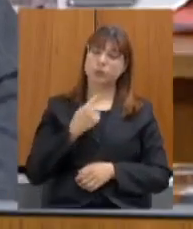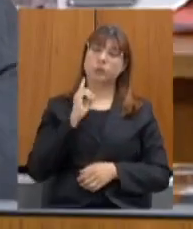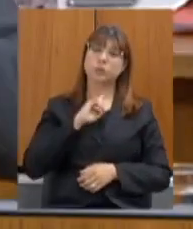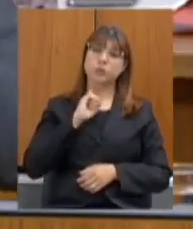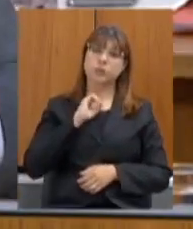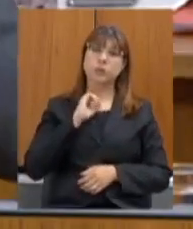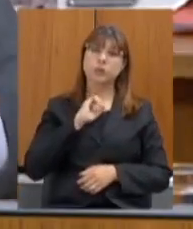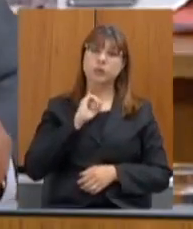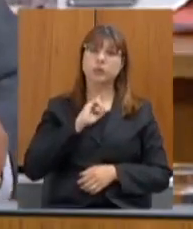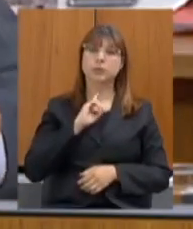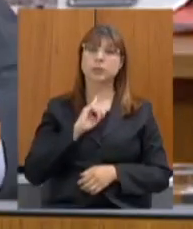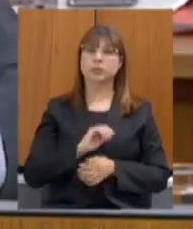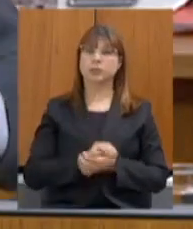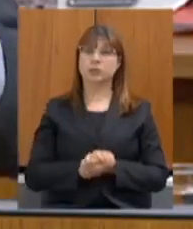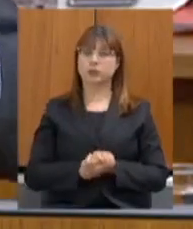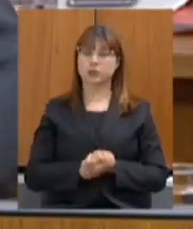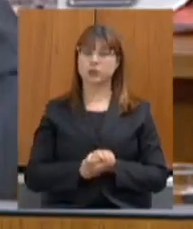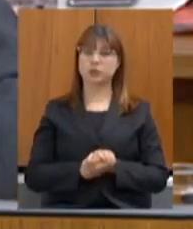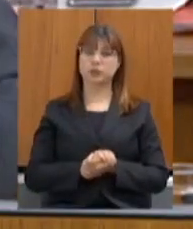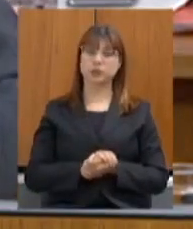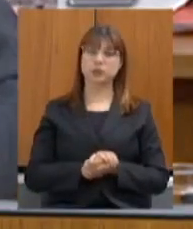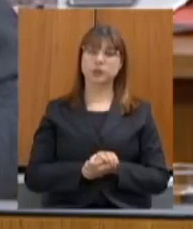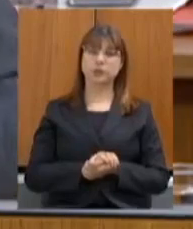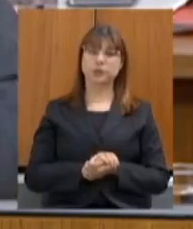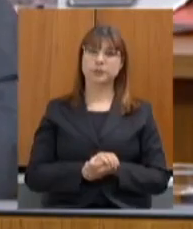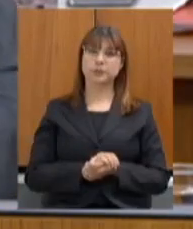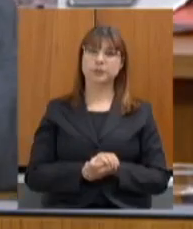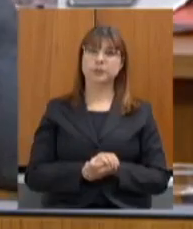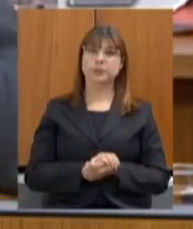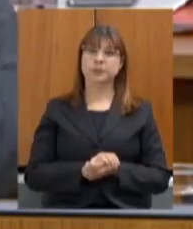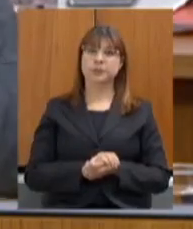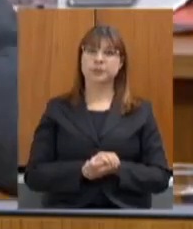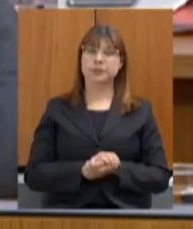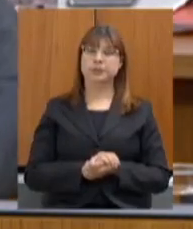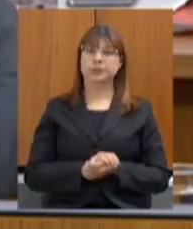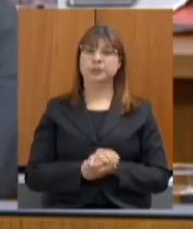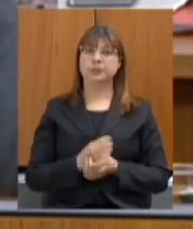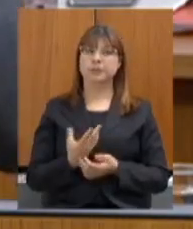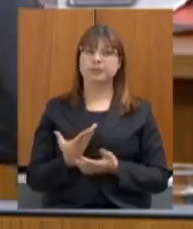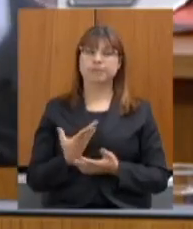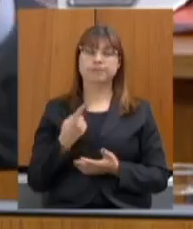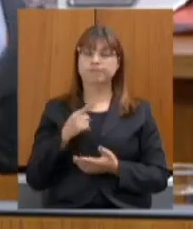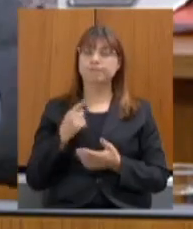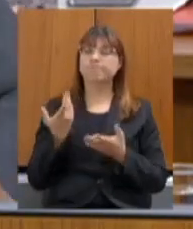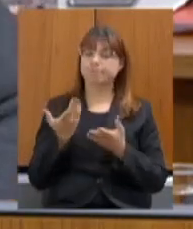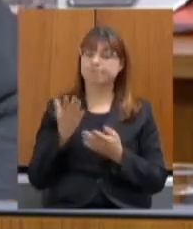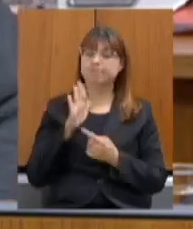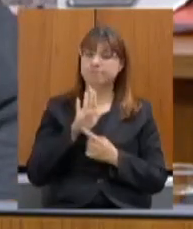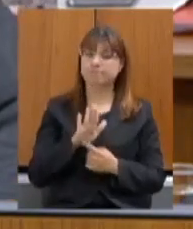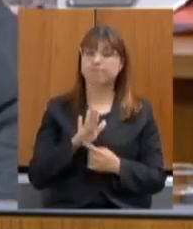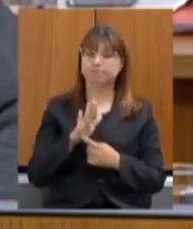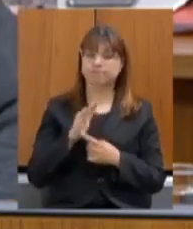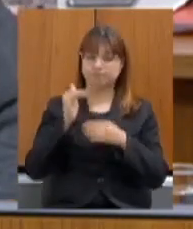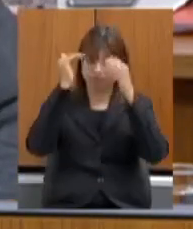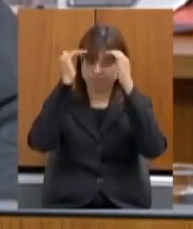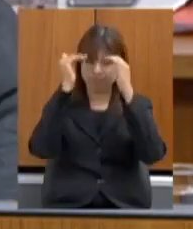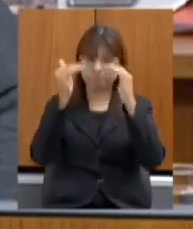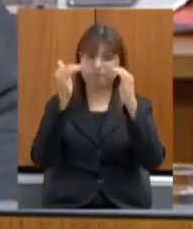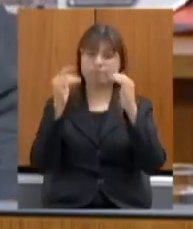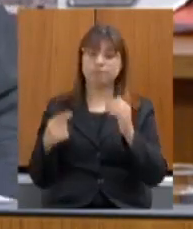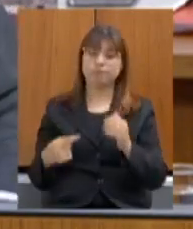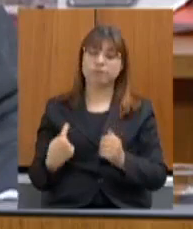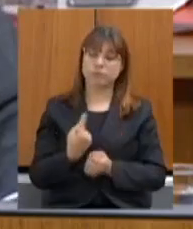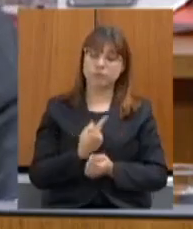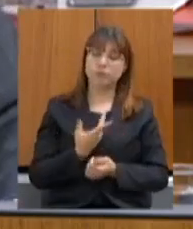é, acima de tudo, um grande respeito que temos pelo governador, pela